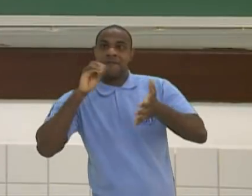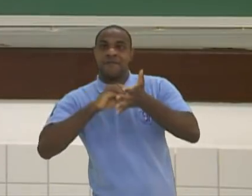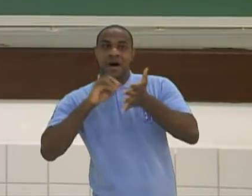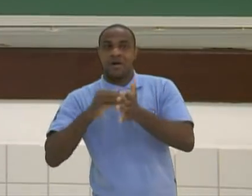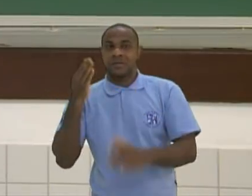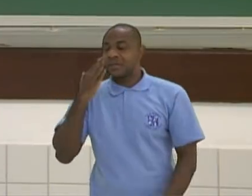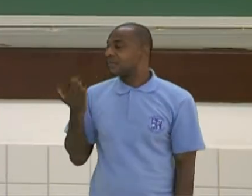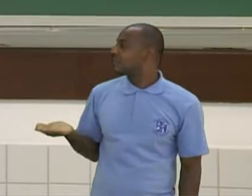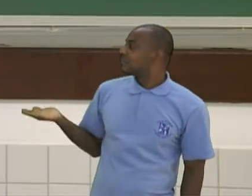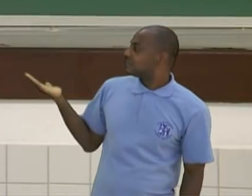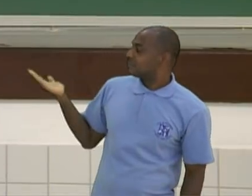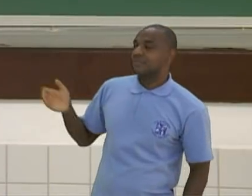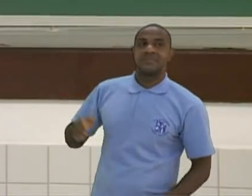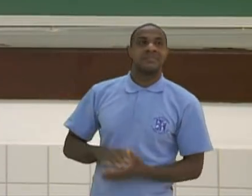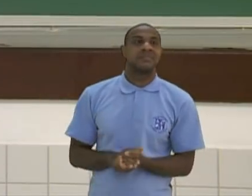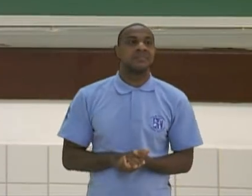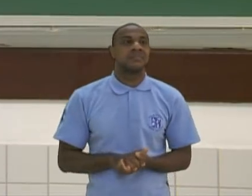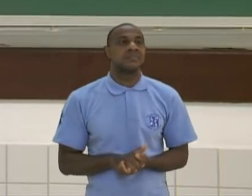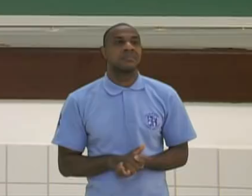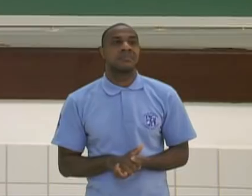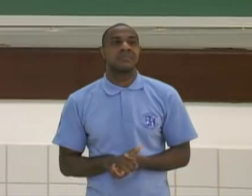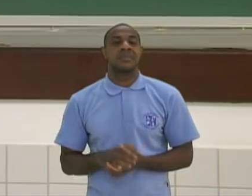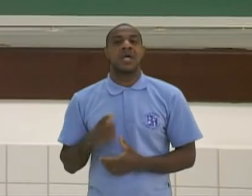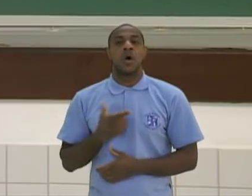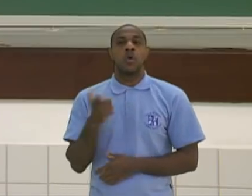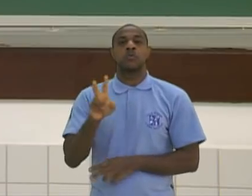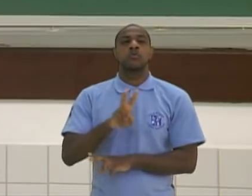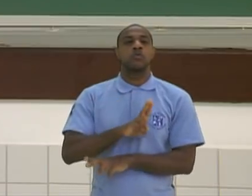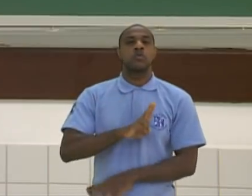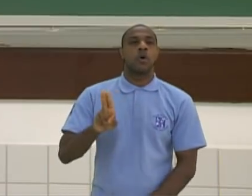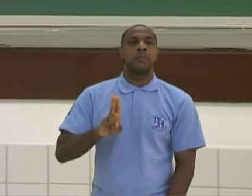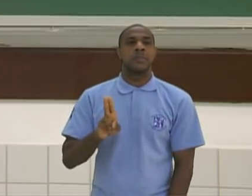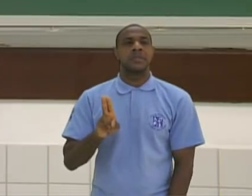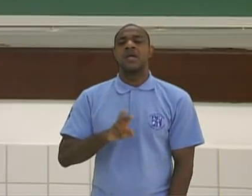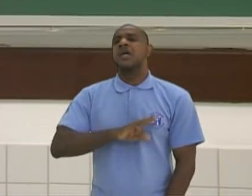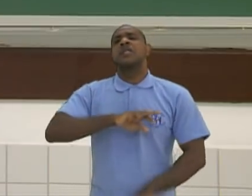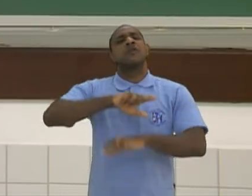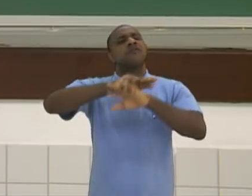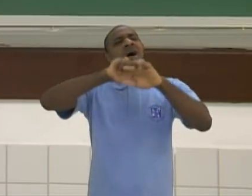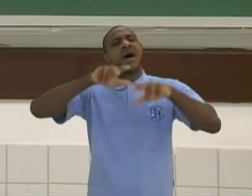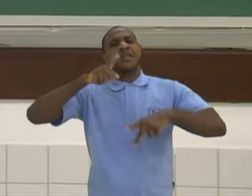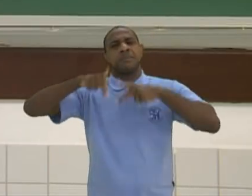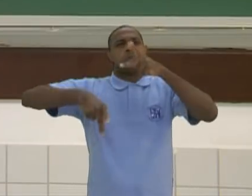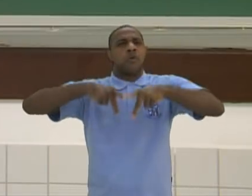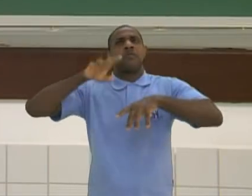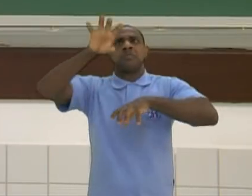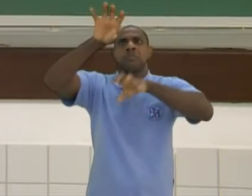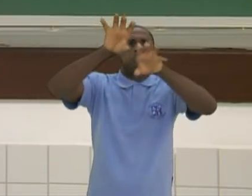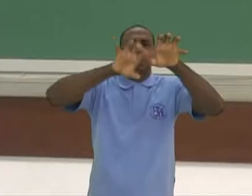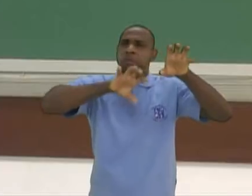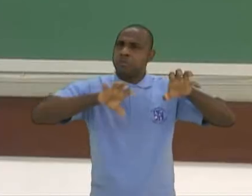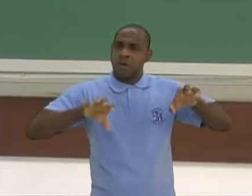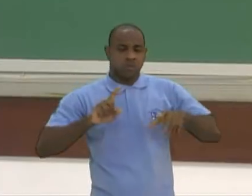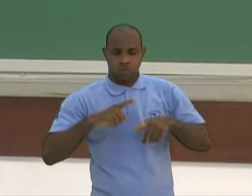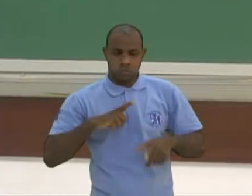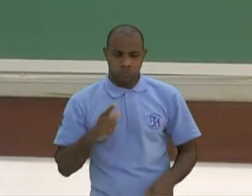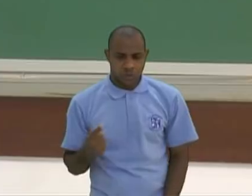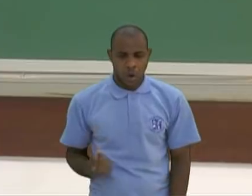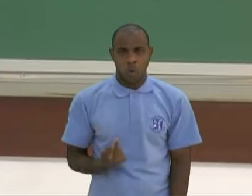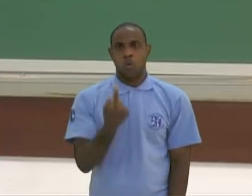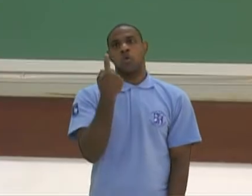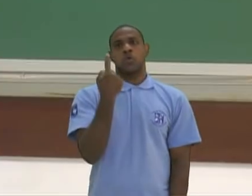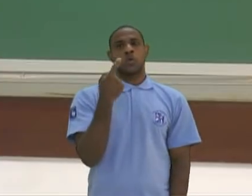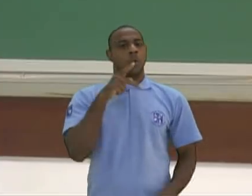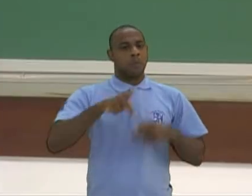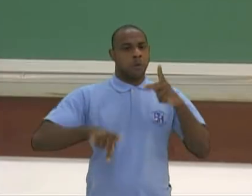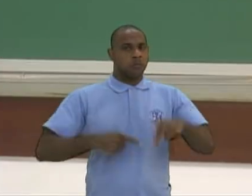Né? Os lombardos aqui, com outros nomes. Né? Então são vários povos, não era um único povo. Temos que ter muito